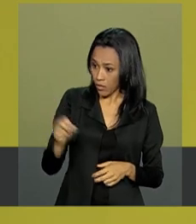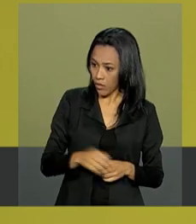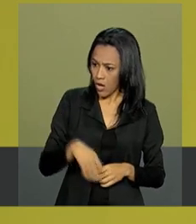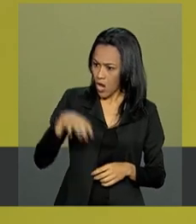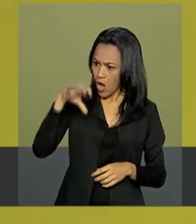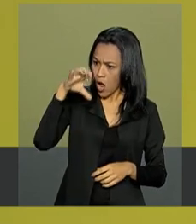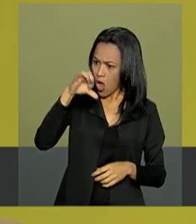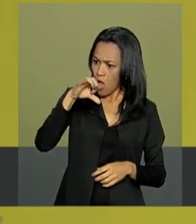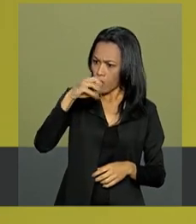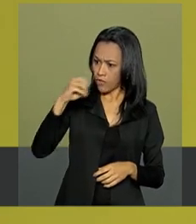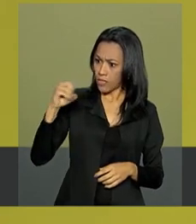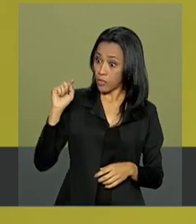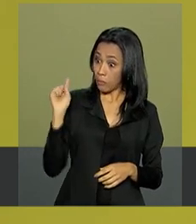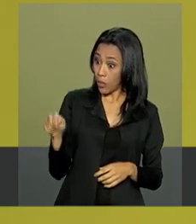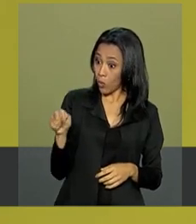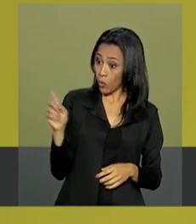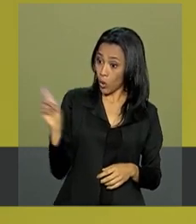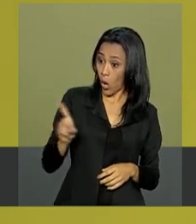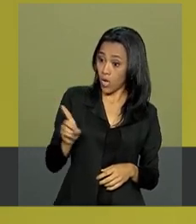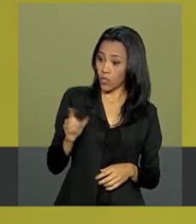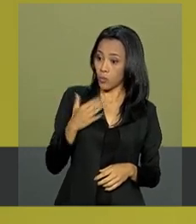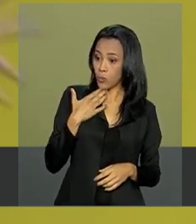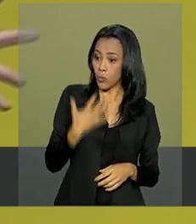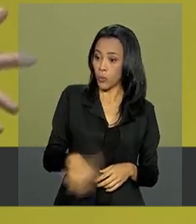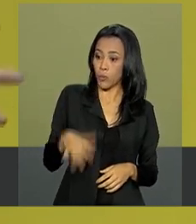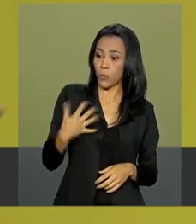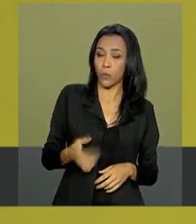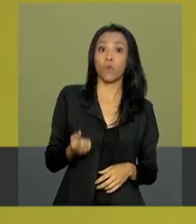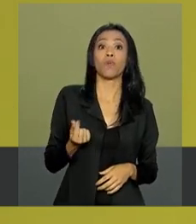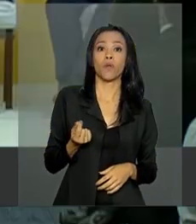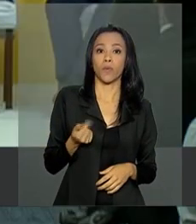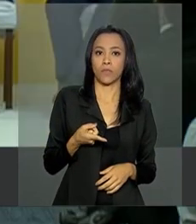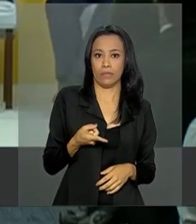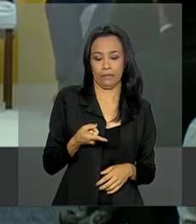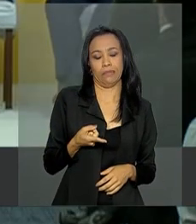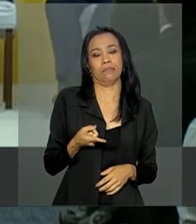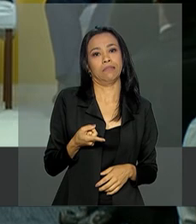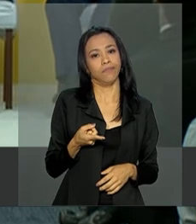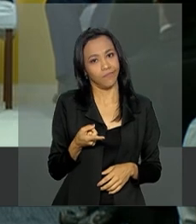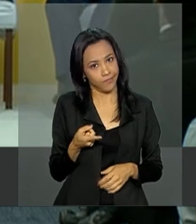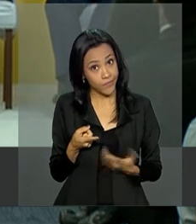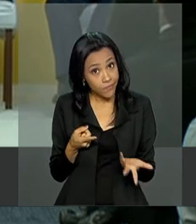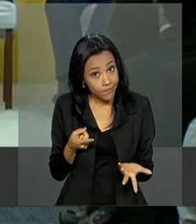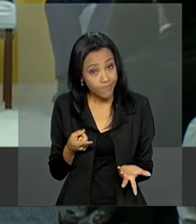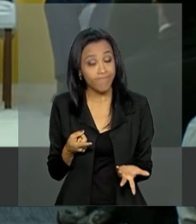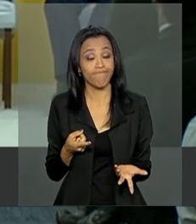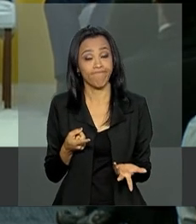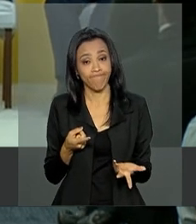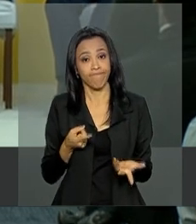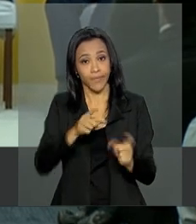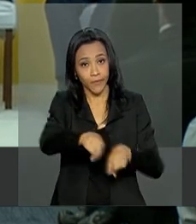900 mil dólares. Eu falei, mas que coisa fantástica, né? Veja onde está a agricultura brasileira. Quer